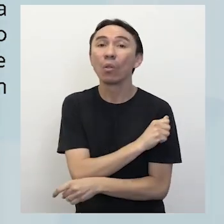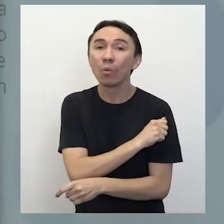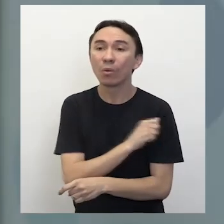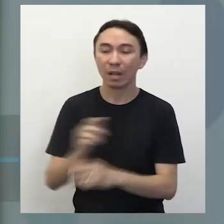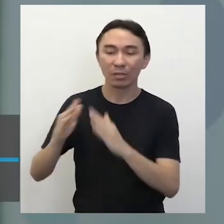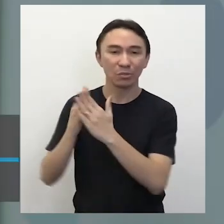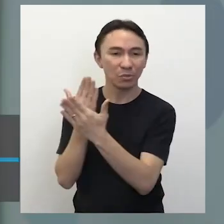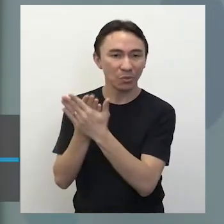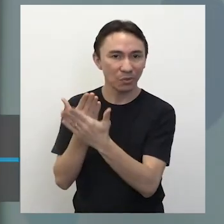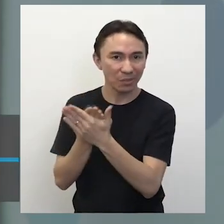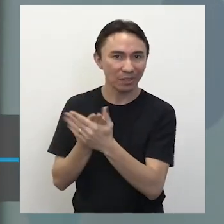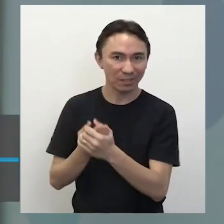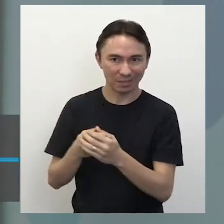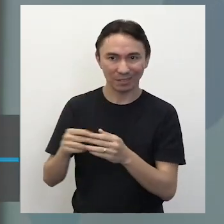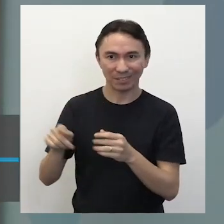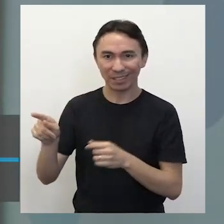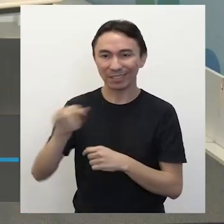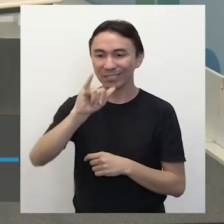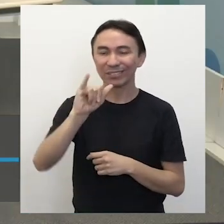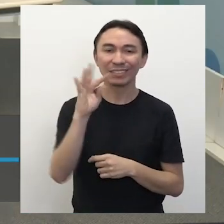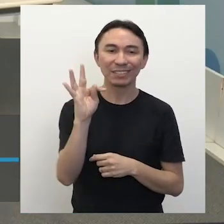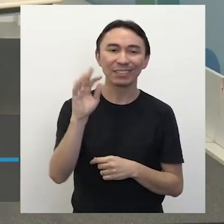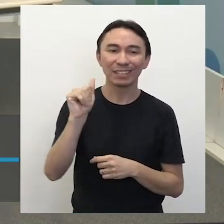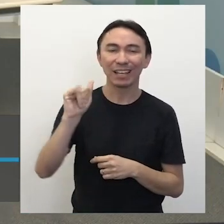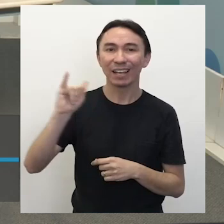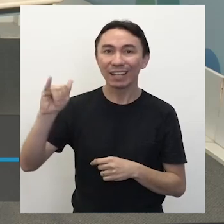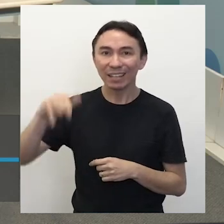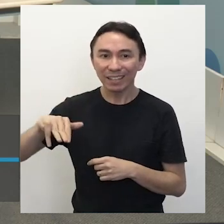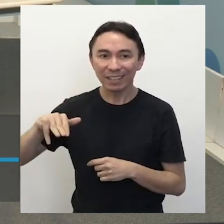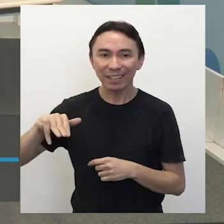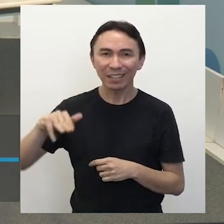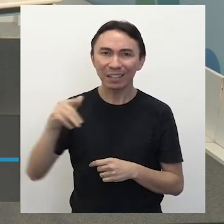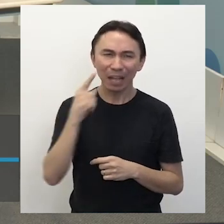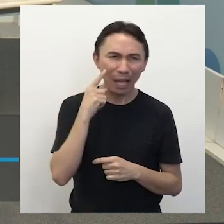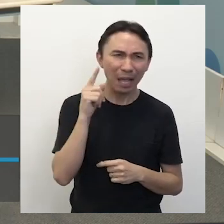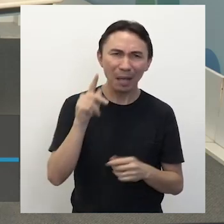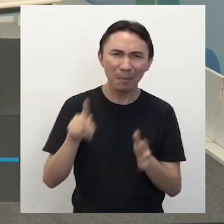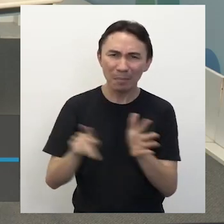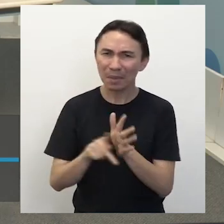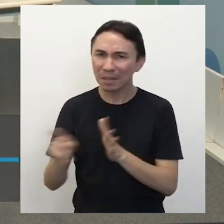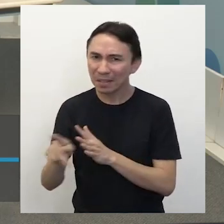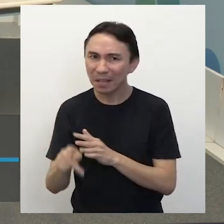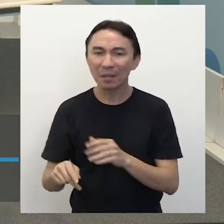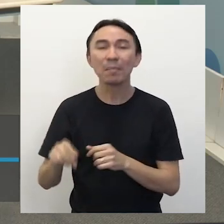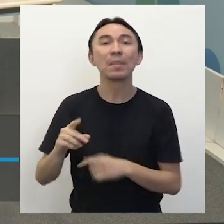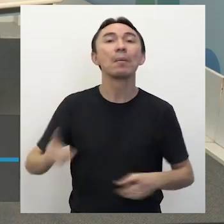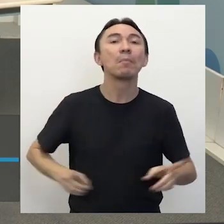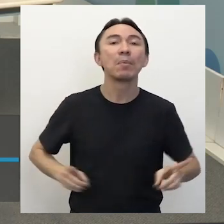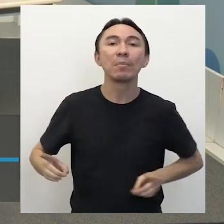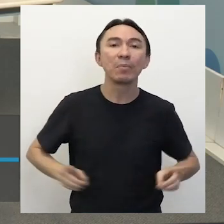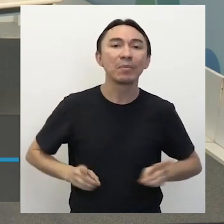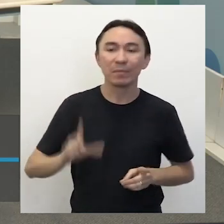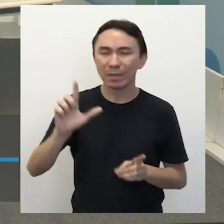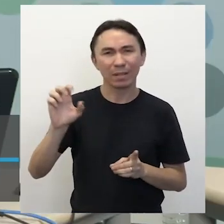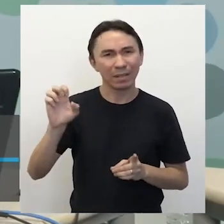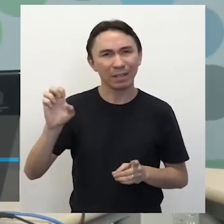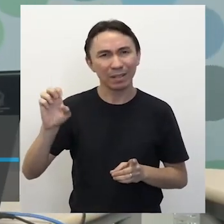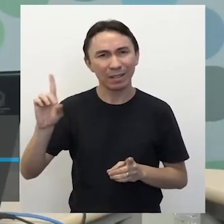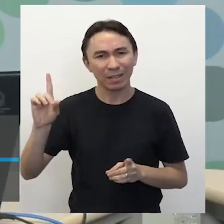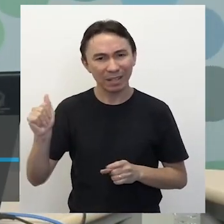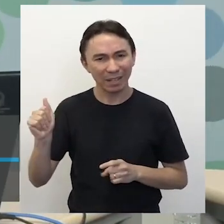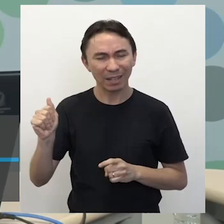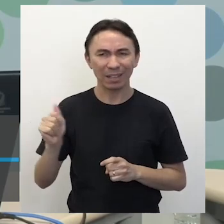lá no Itaim, ai, gente, são os alunos da minha prima, Leda? Isso. A minha prima, Leda, é professora de arte lá na Wilson Rachid. Será que são os alunos